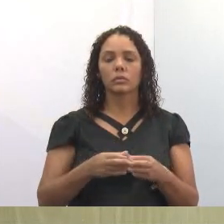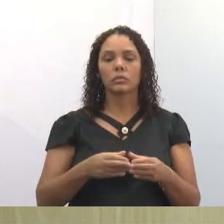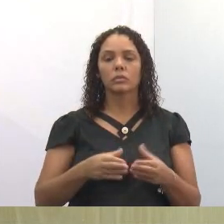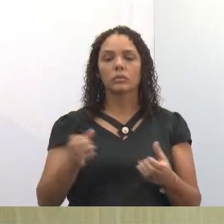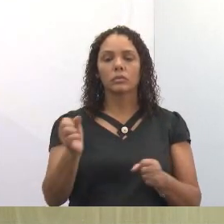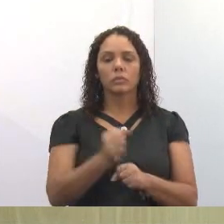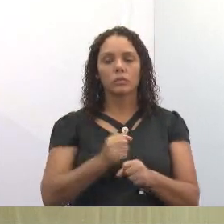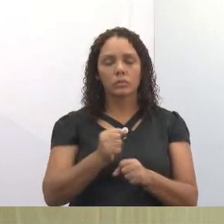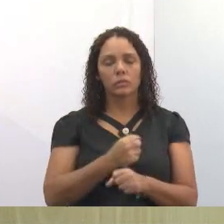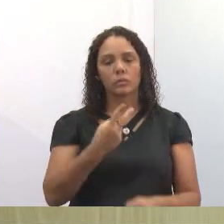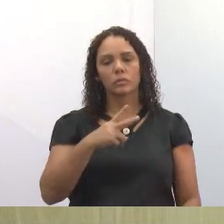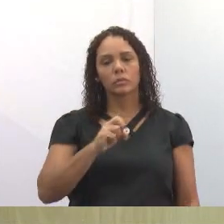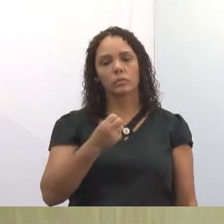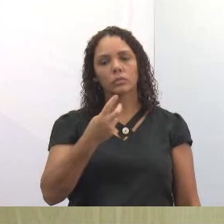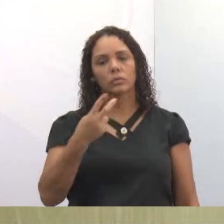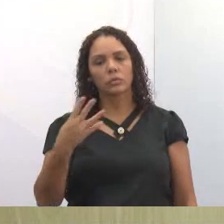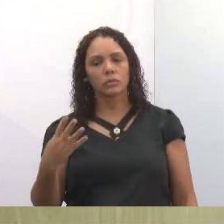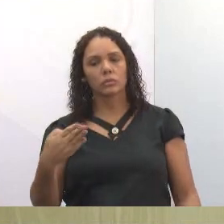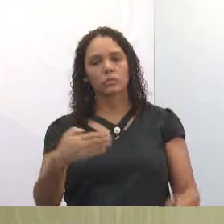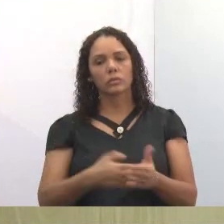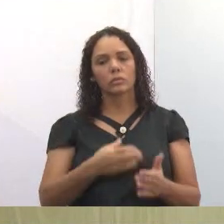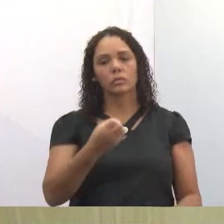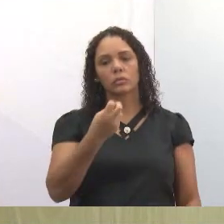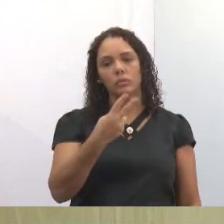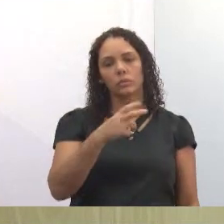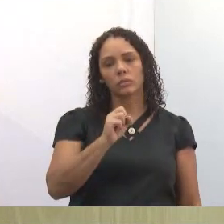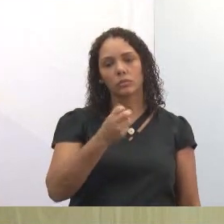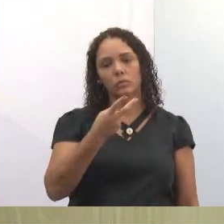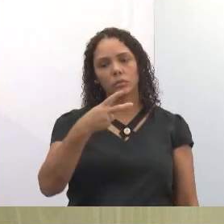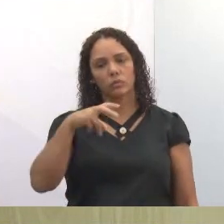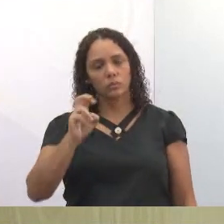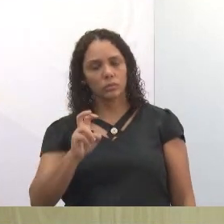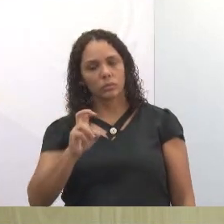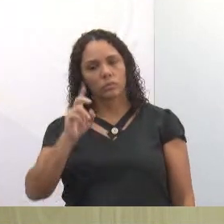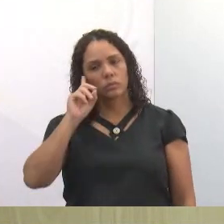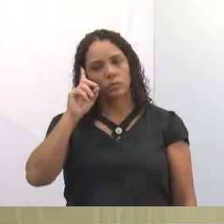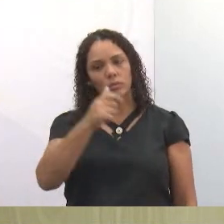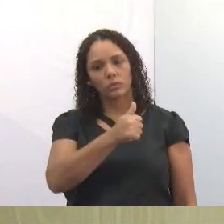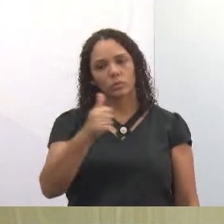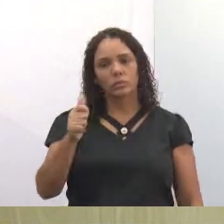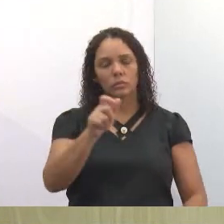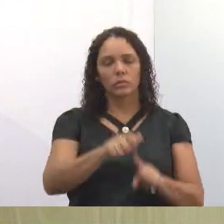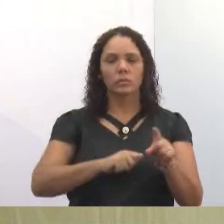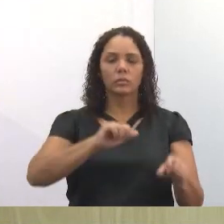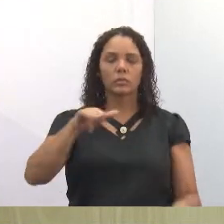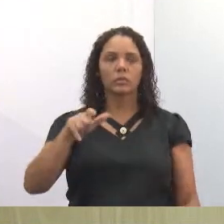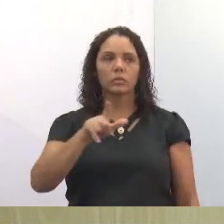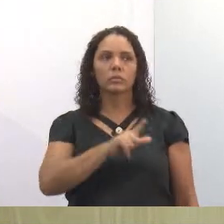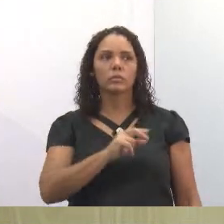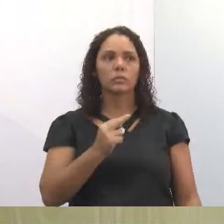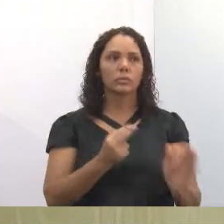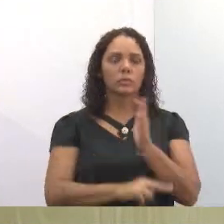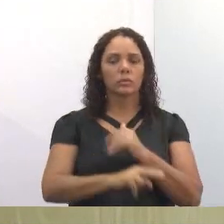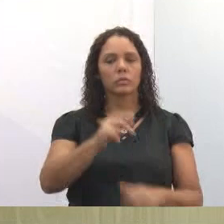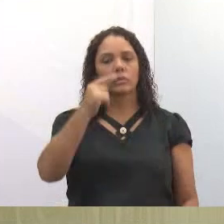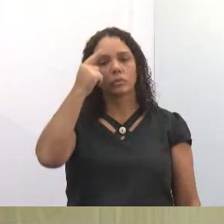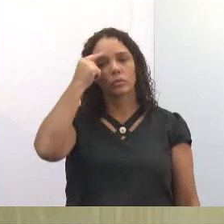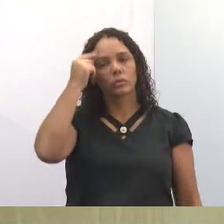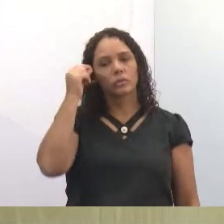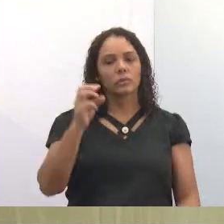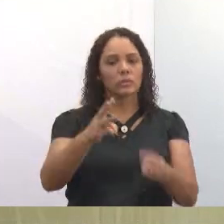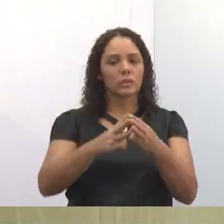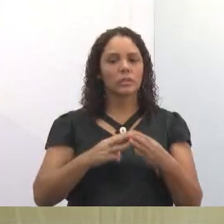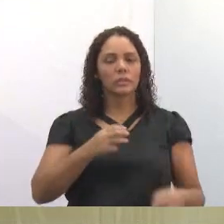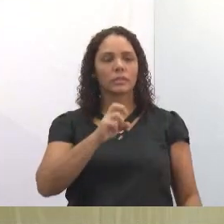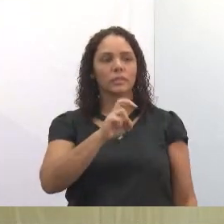Rotário 2024-2025, ocorrida no dia 11 de julho. Autoria, Edgar Sasaki. Moção